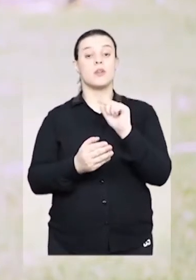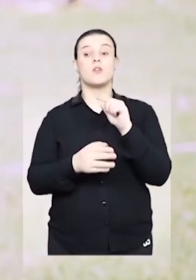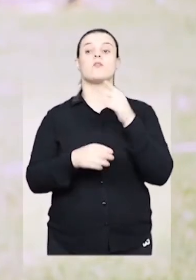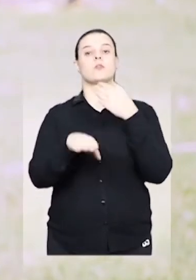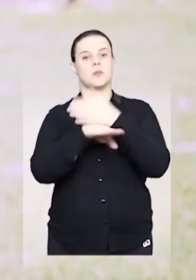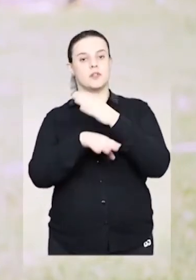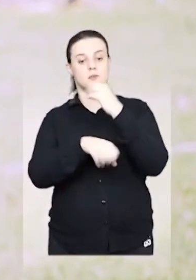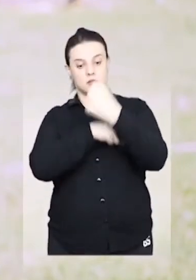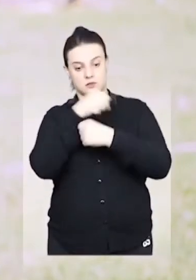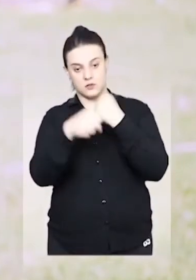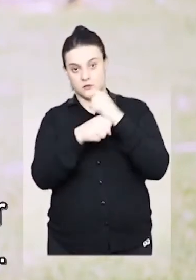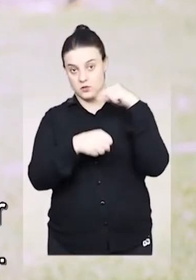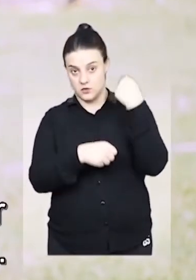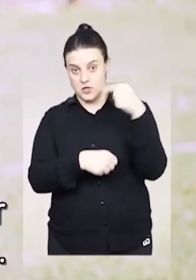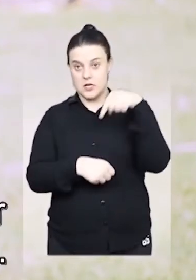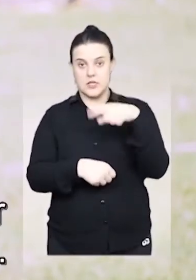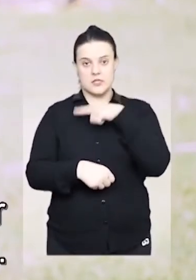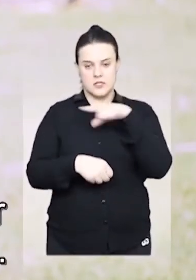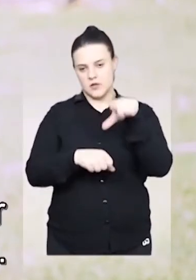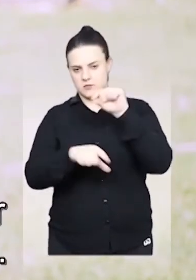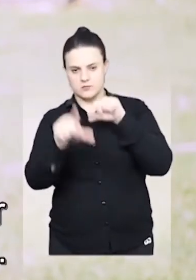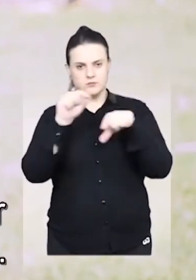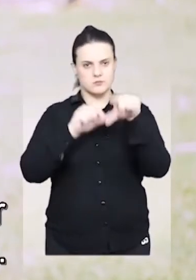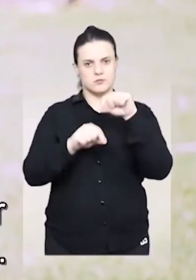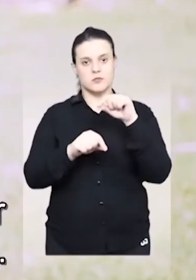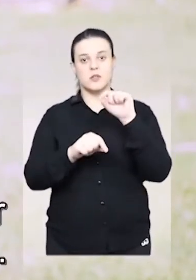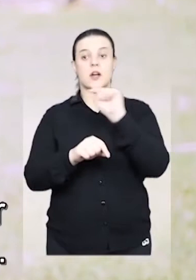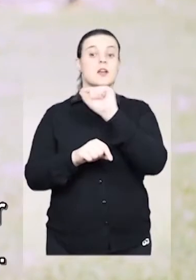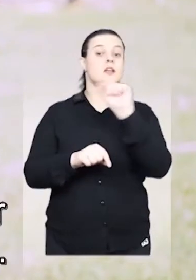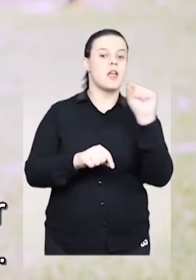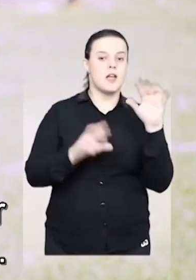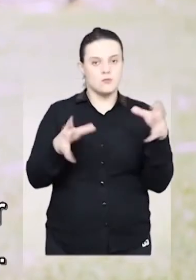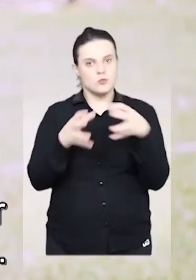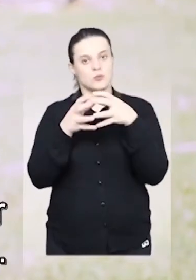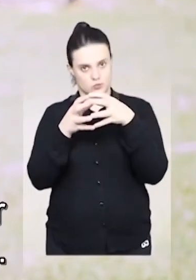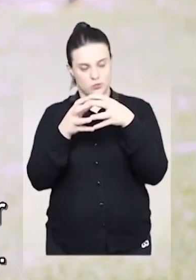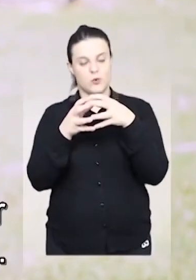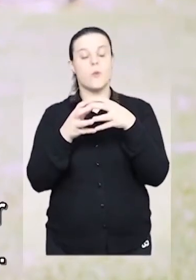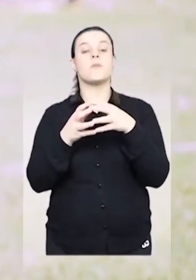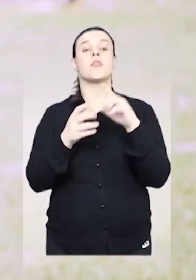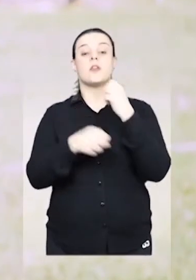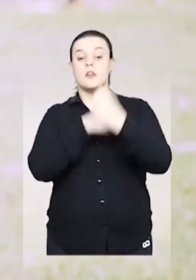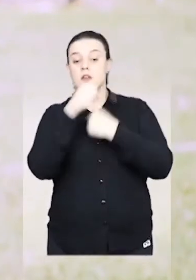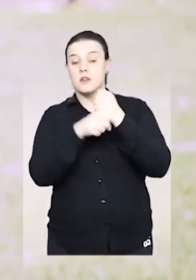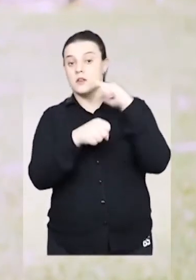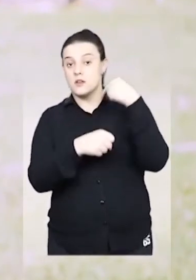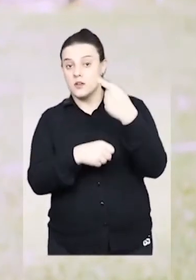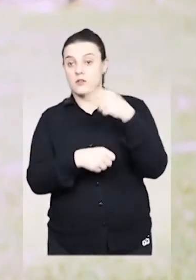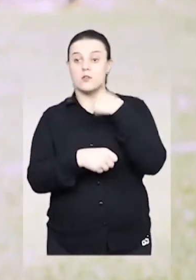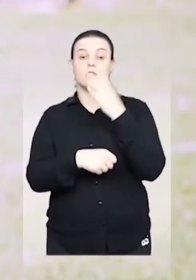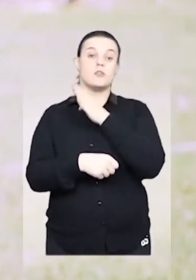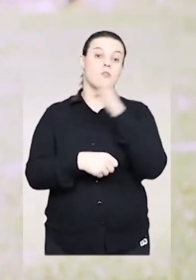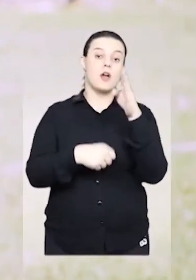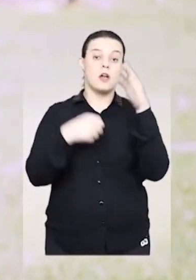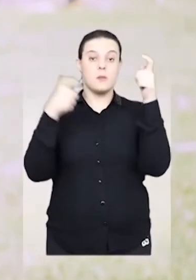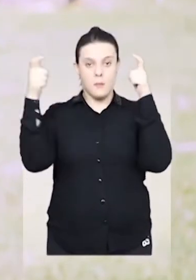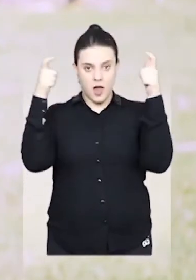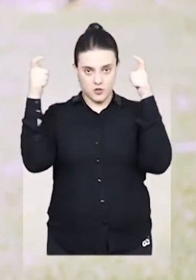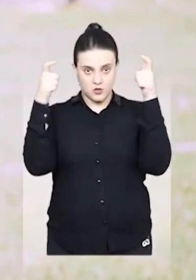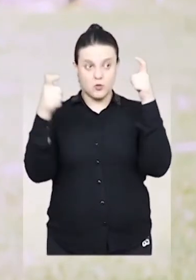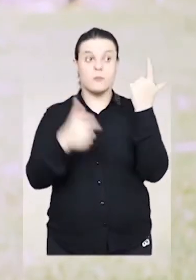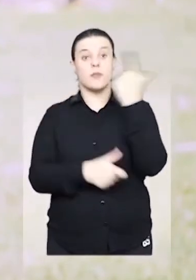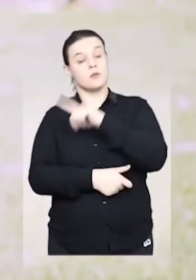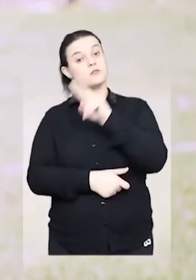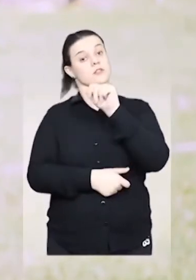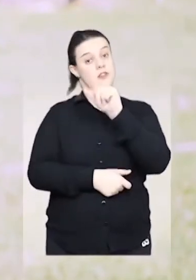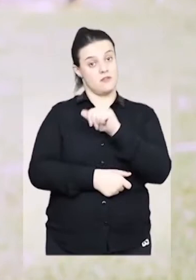vai participar do ano que vem. Esse ano teve uma seletiva para ver quem seria a seleção a ser formada. E ano que vem a gente vai para o México em busca da